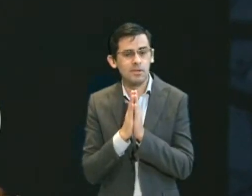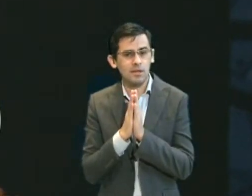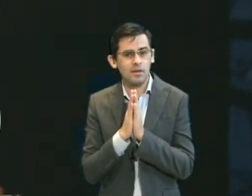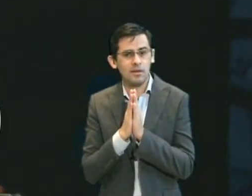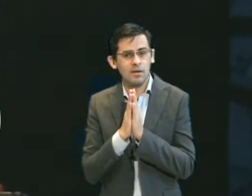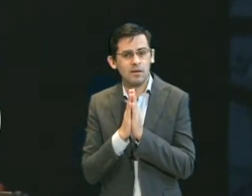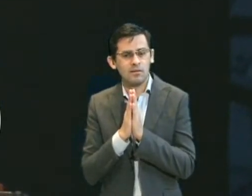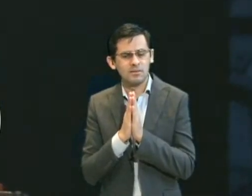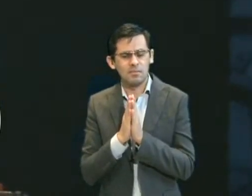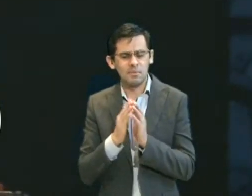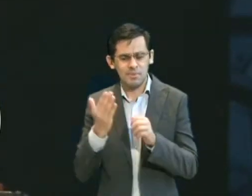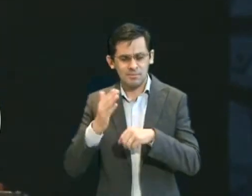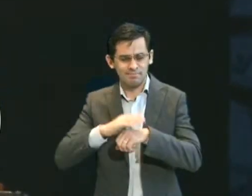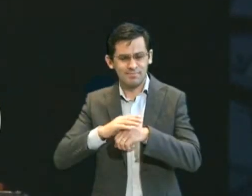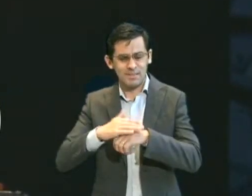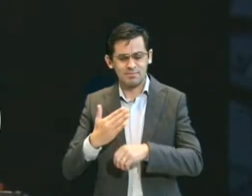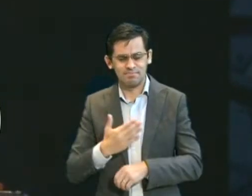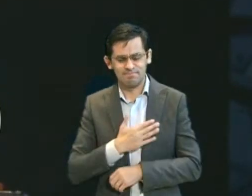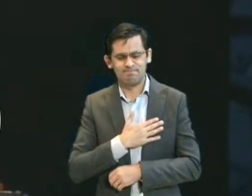Coloca a mão no peito aí.